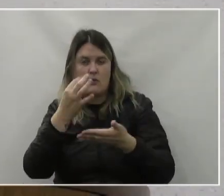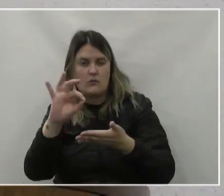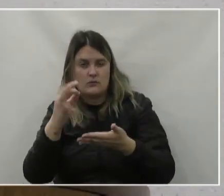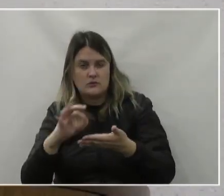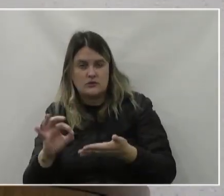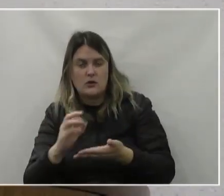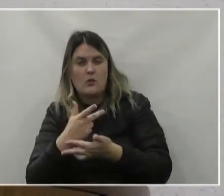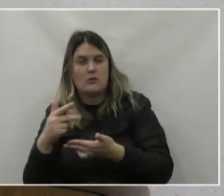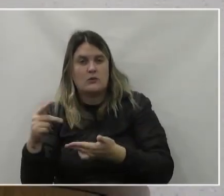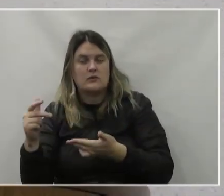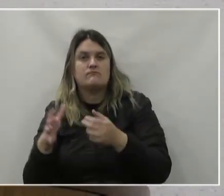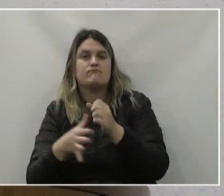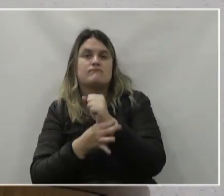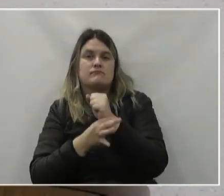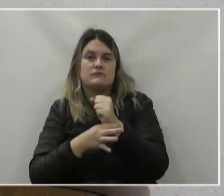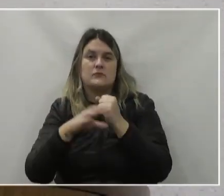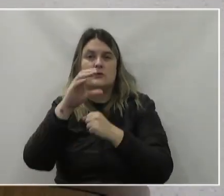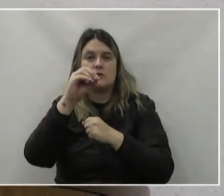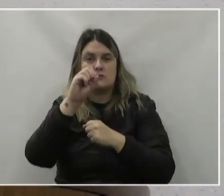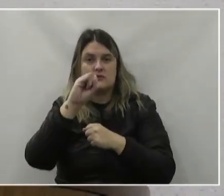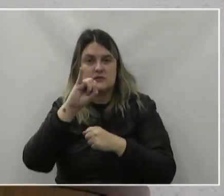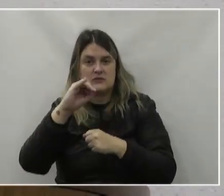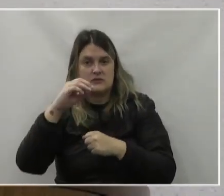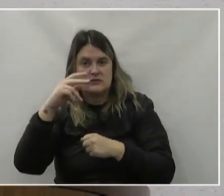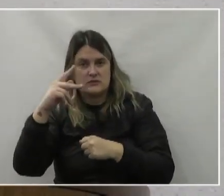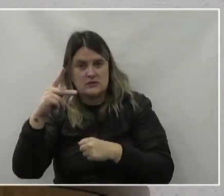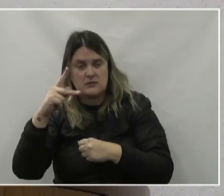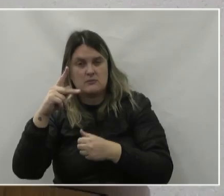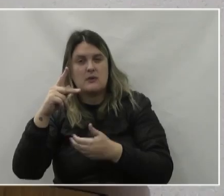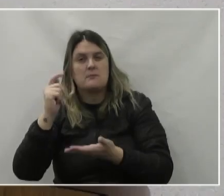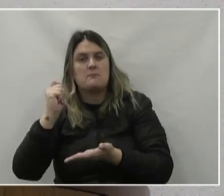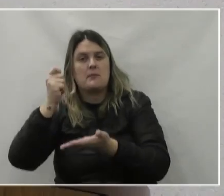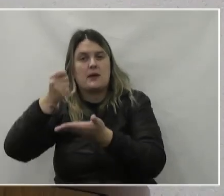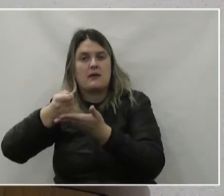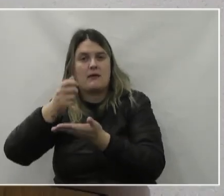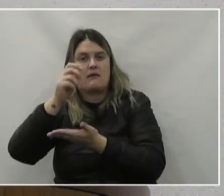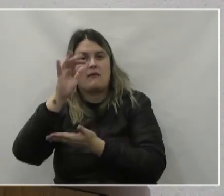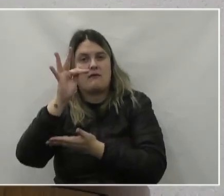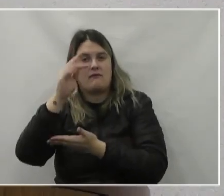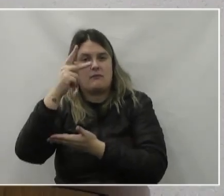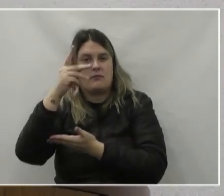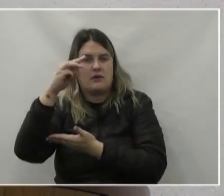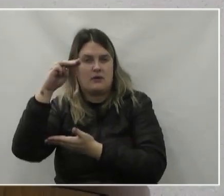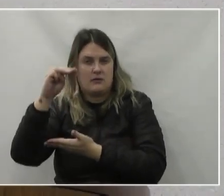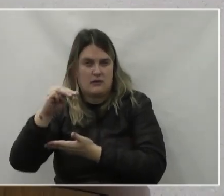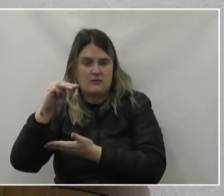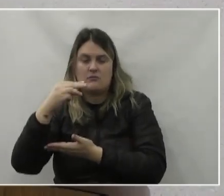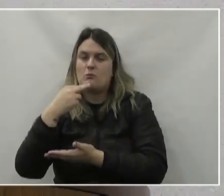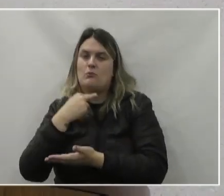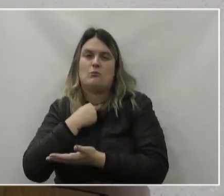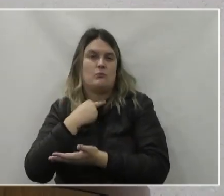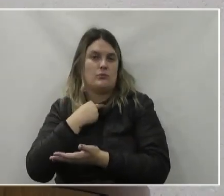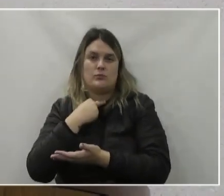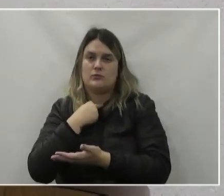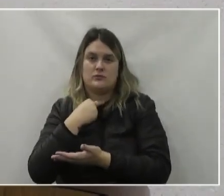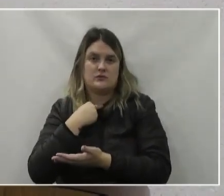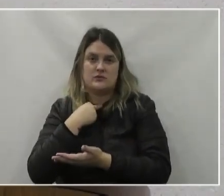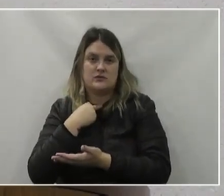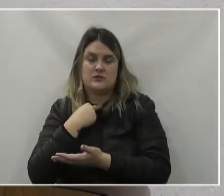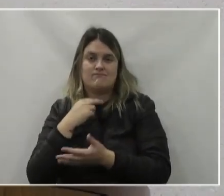como, por exemplo, a garantia da COSIP, com uma parcela do FPM, que isso não pode, né? Você não pode